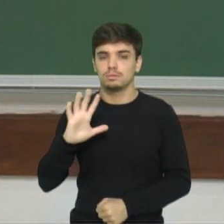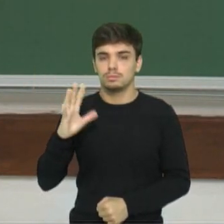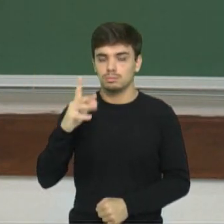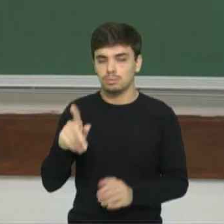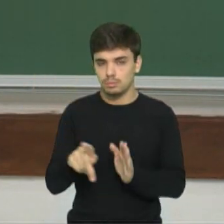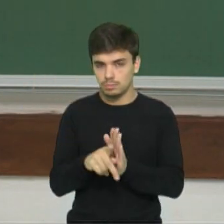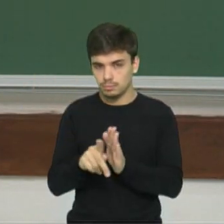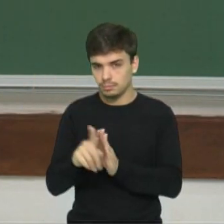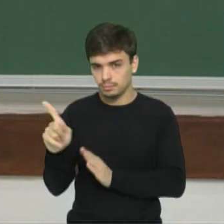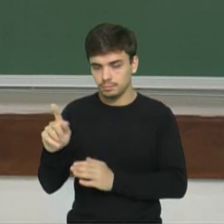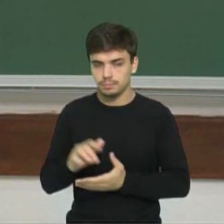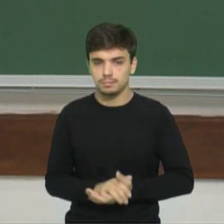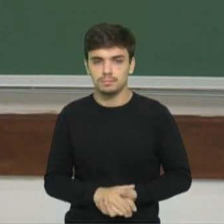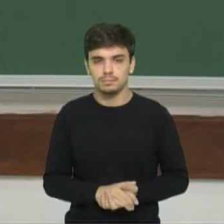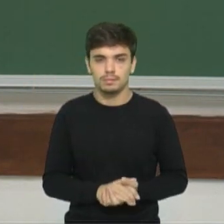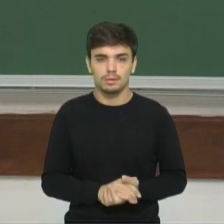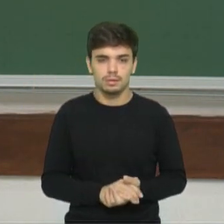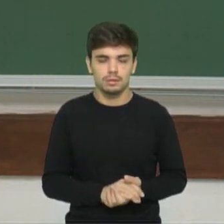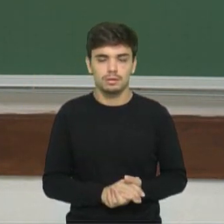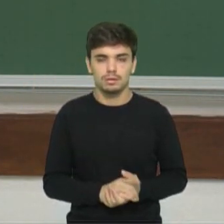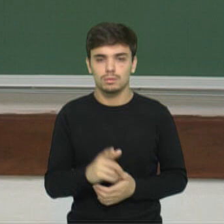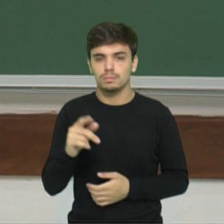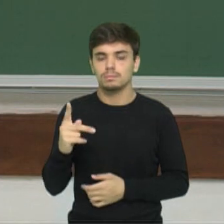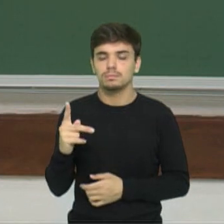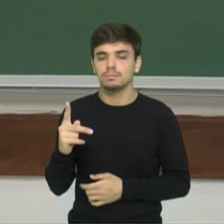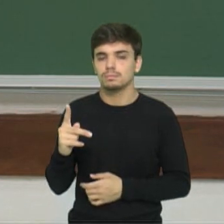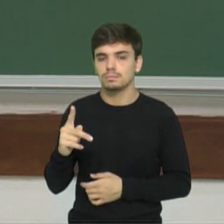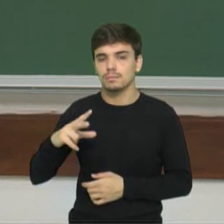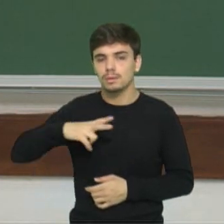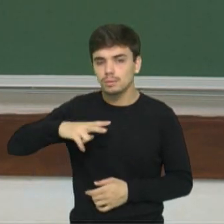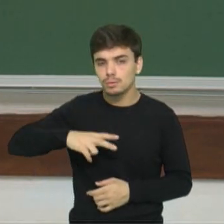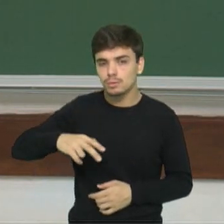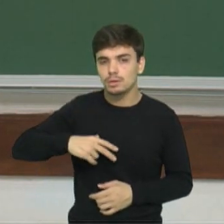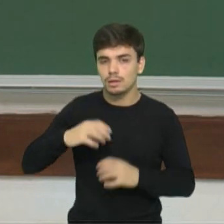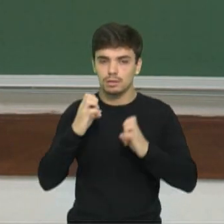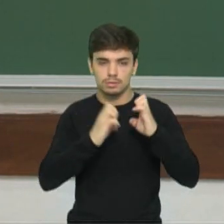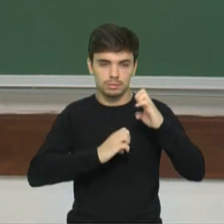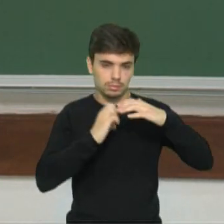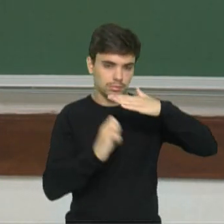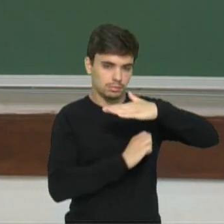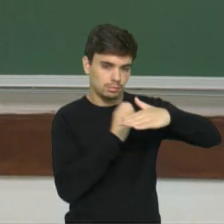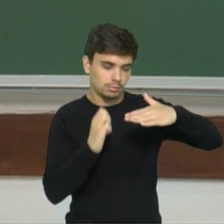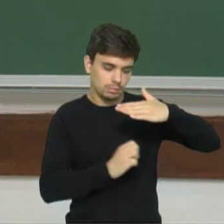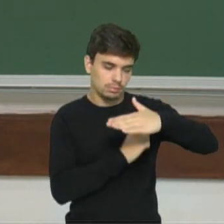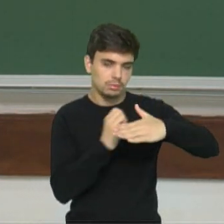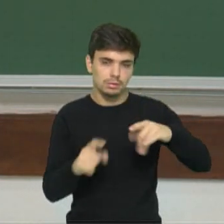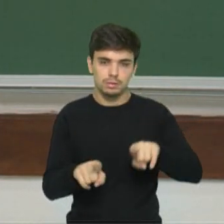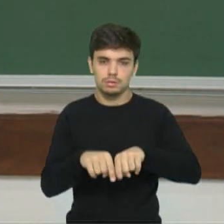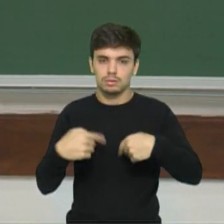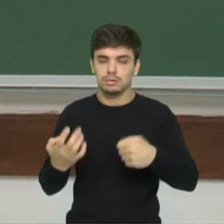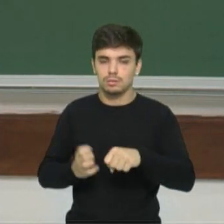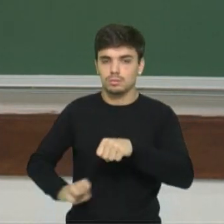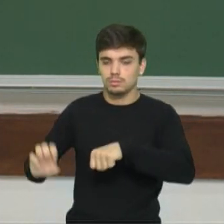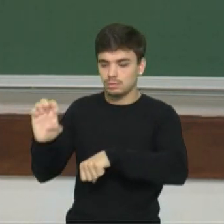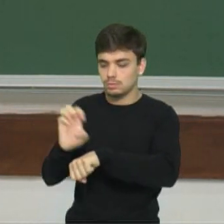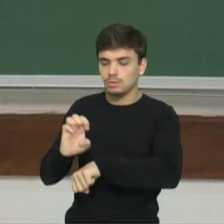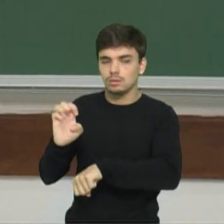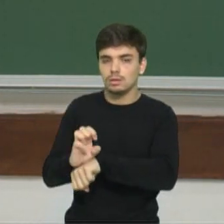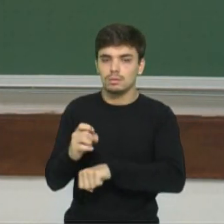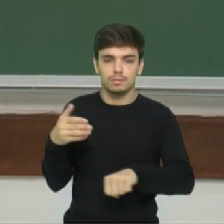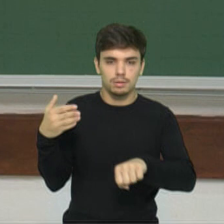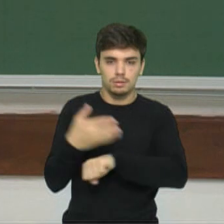neoliberalismo. Privatizou as empresas, então essa ideia de que o Estado não deve intervir na economia, né? A ideia da mão